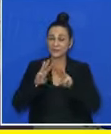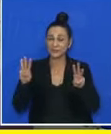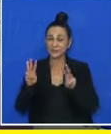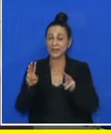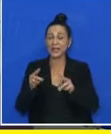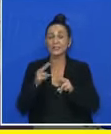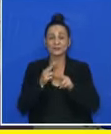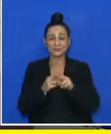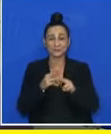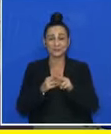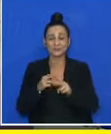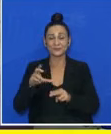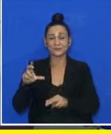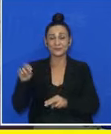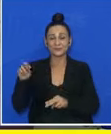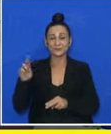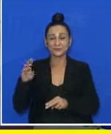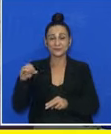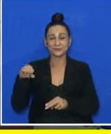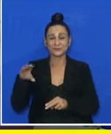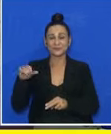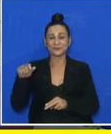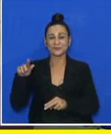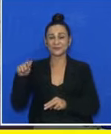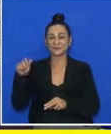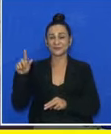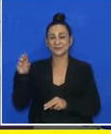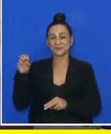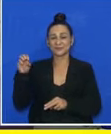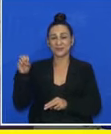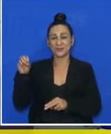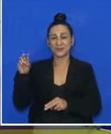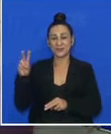página da Caixa. loterias.caixa.gov.br